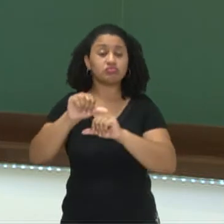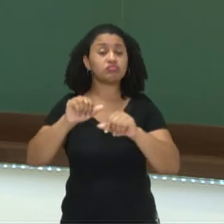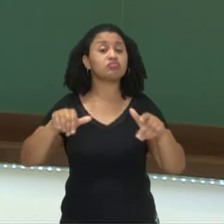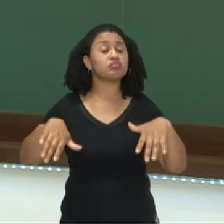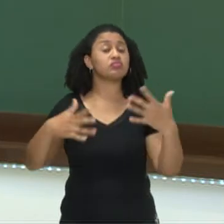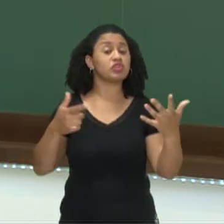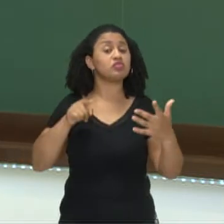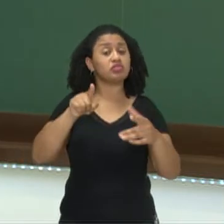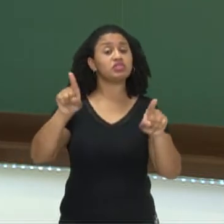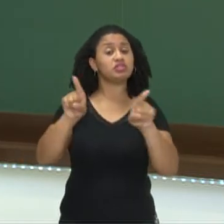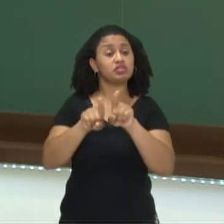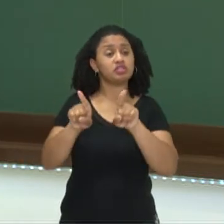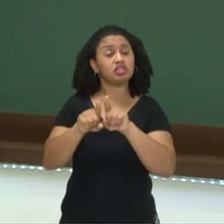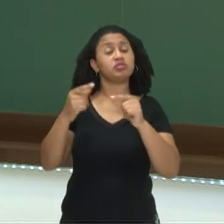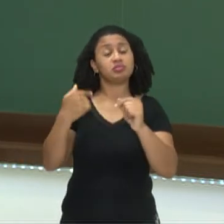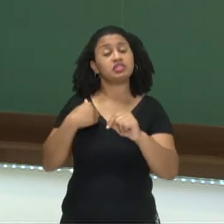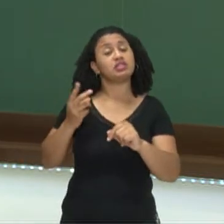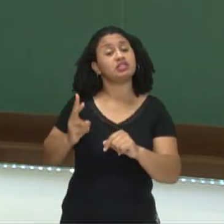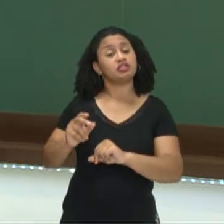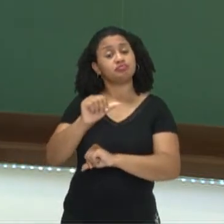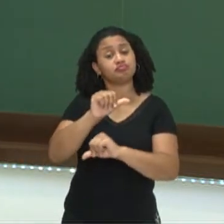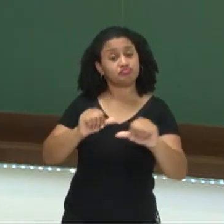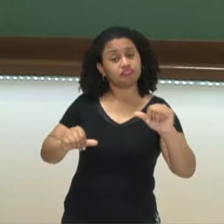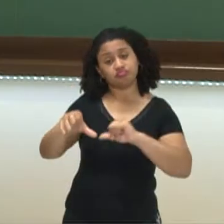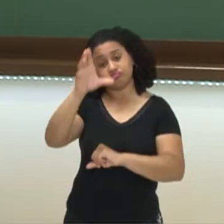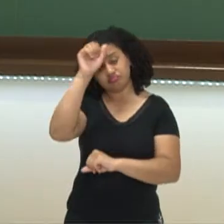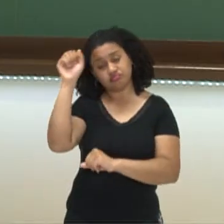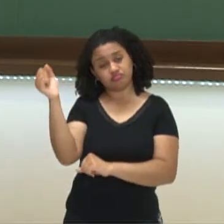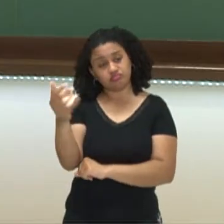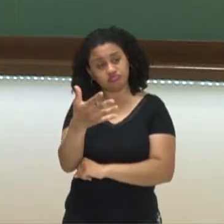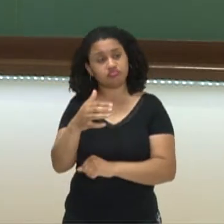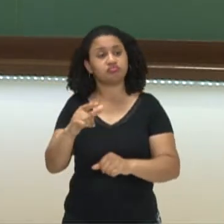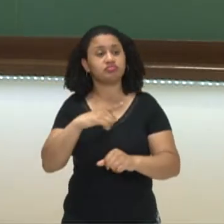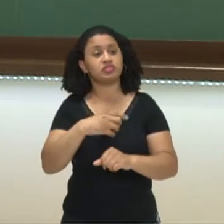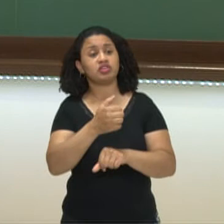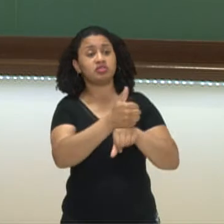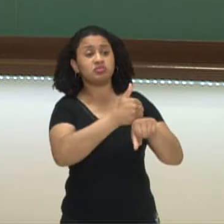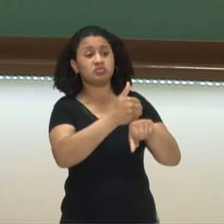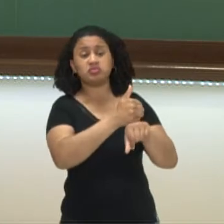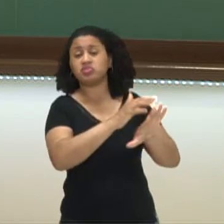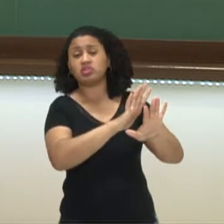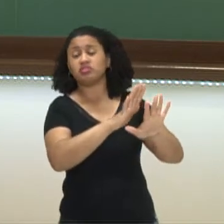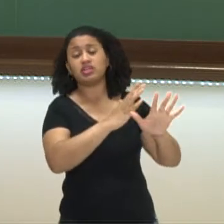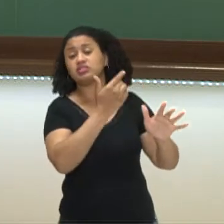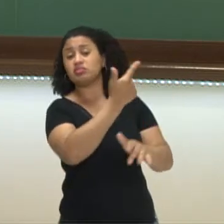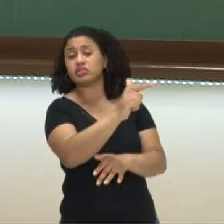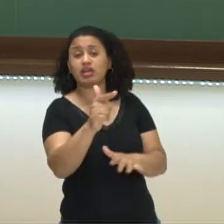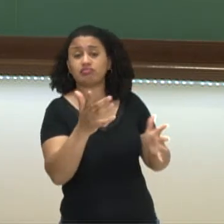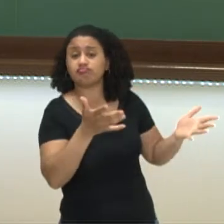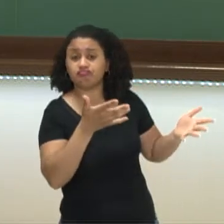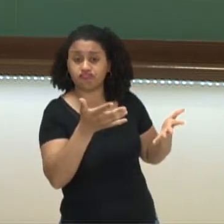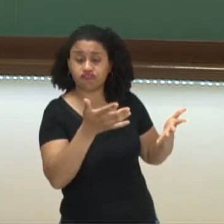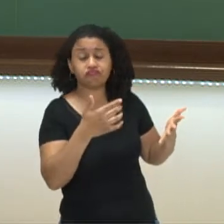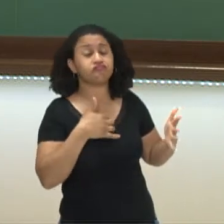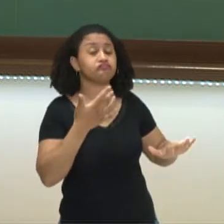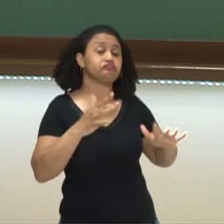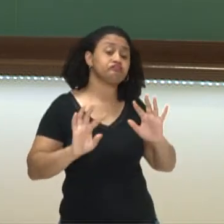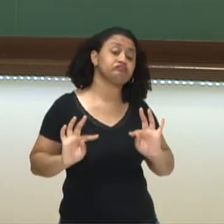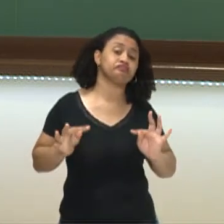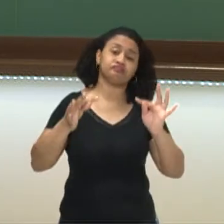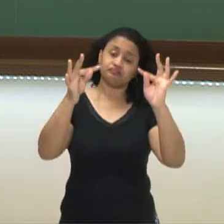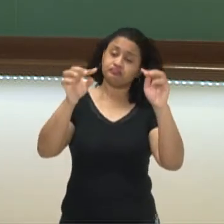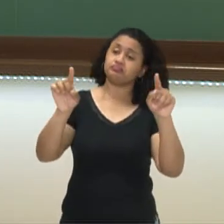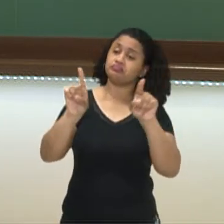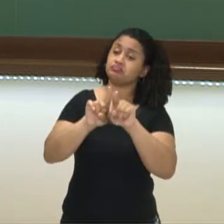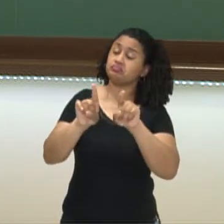portanto você deve também se reciclar. Algumas profissões muitas vezes simplesmente deixam de existir, conforme tecnologia,